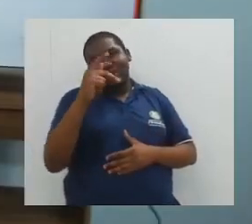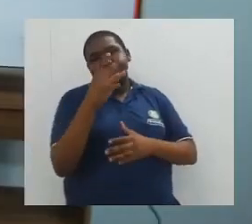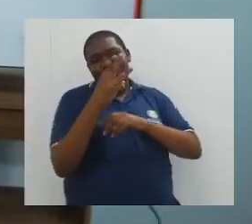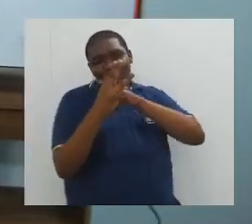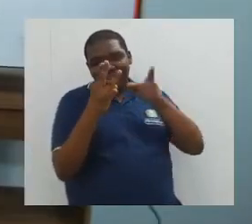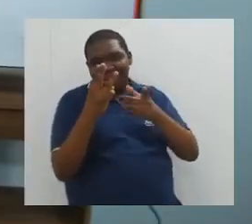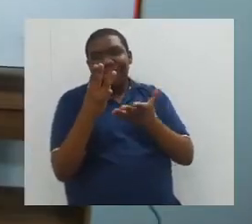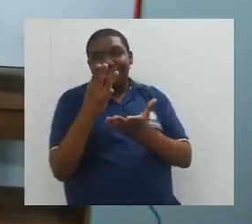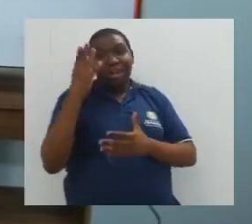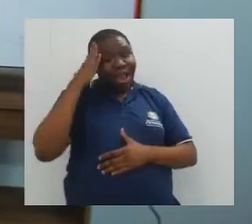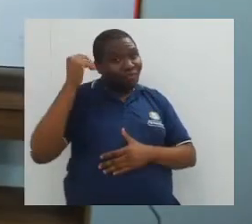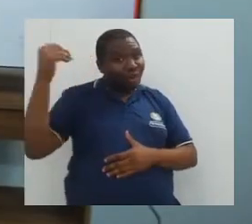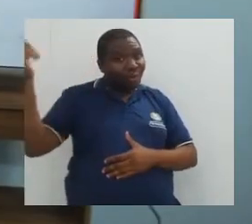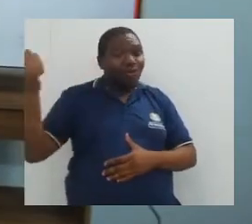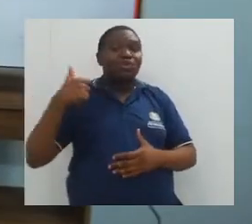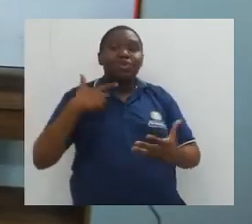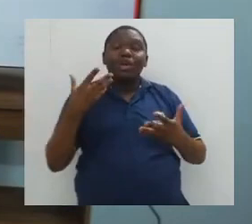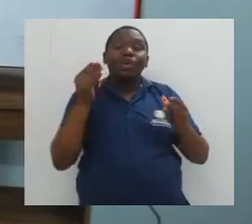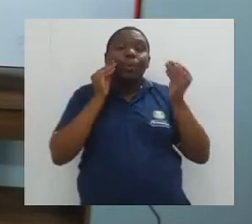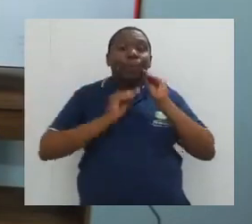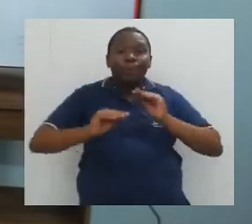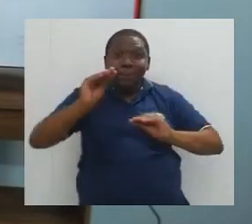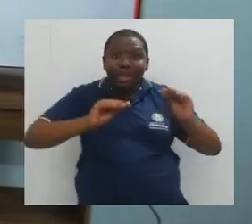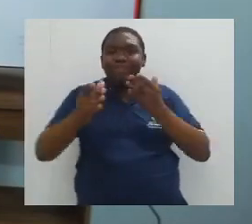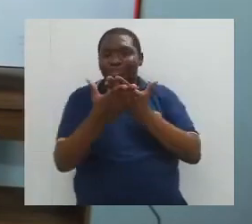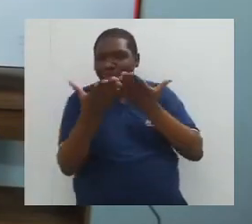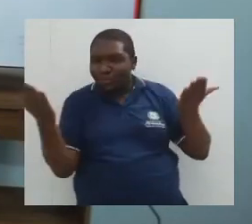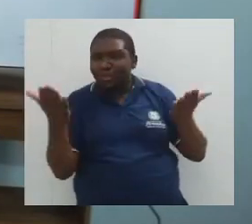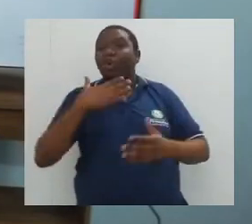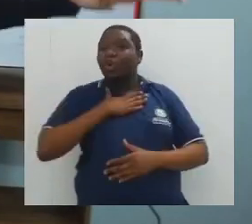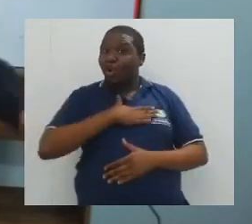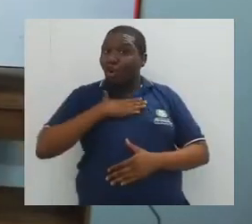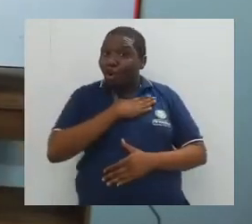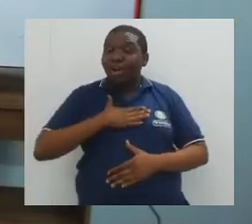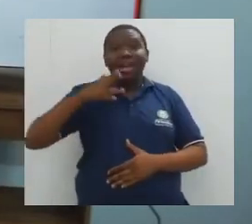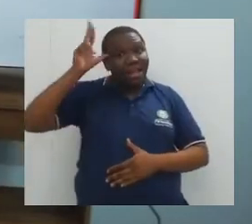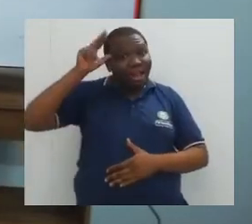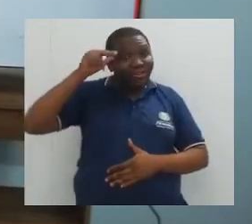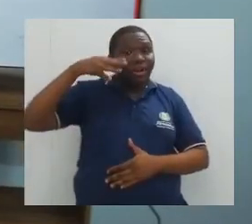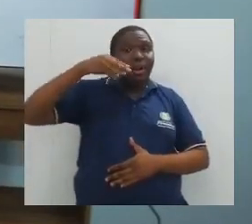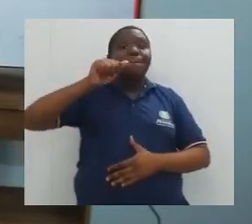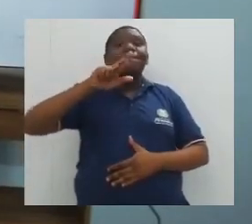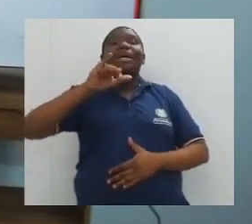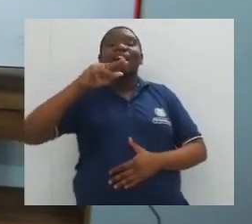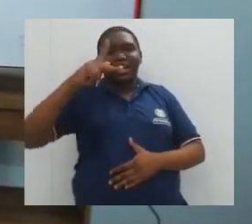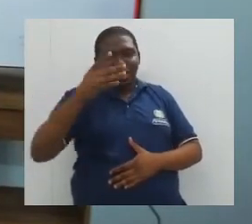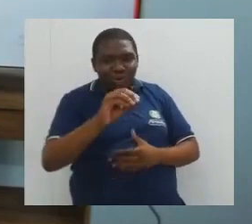do Pandeiro. E aí eu quero deixar um grande beijo para vocês que gostam de cavalo marinho, para você que